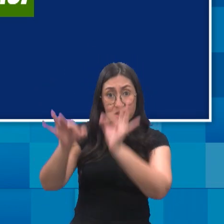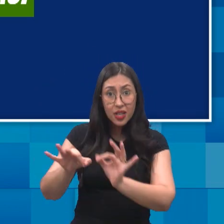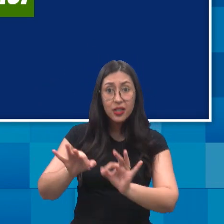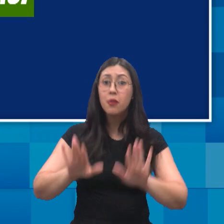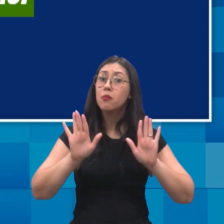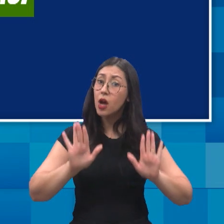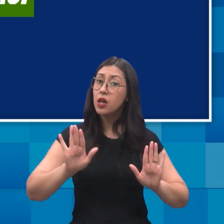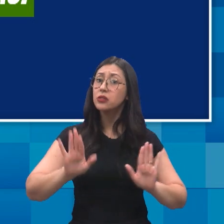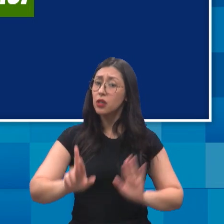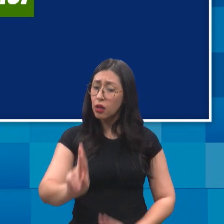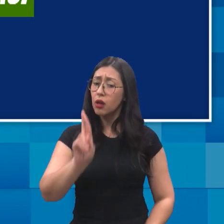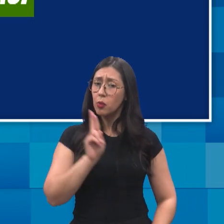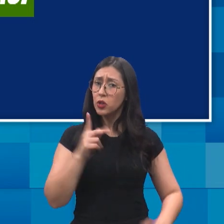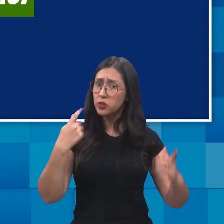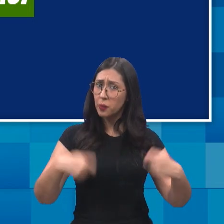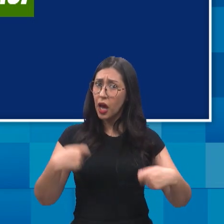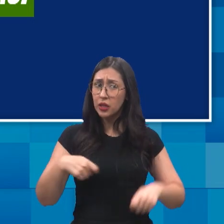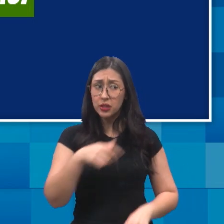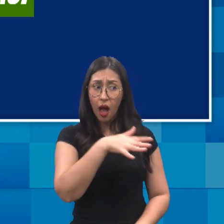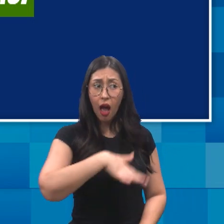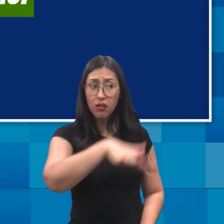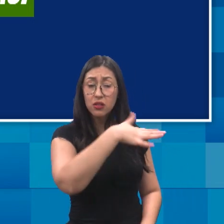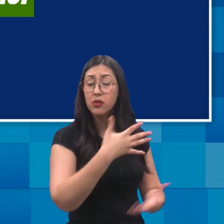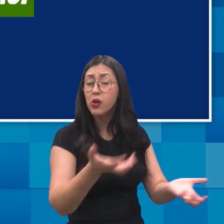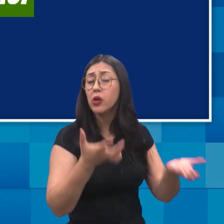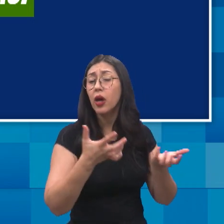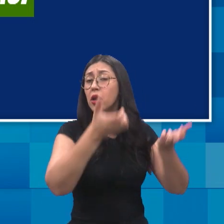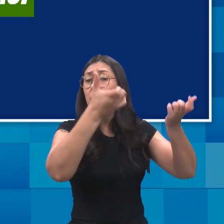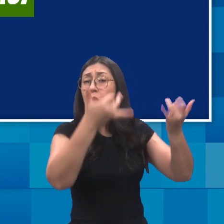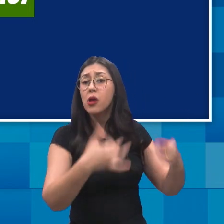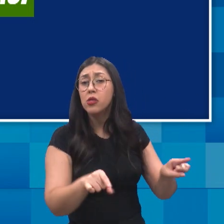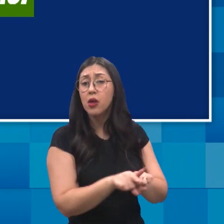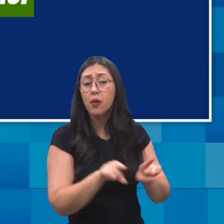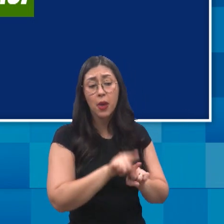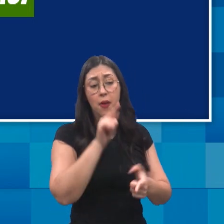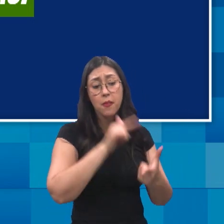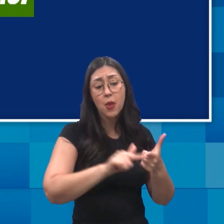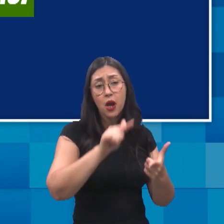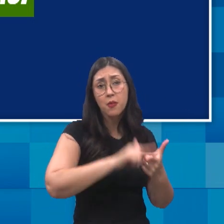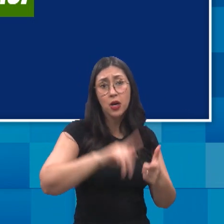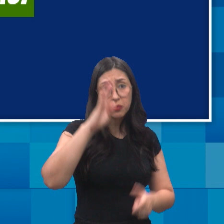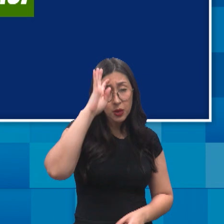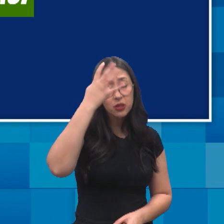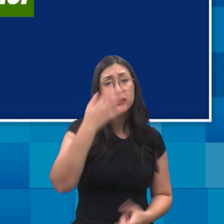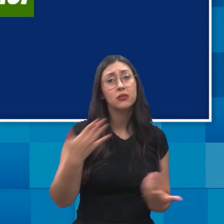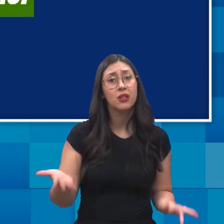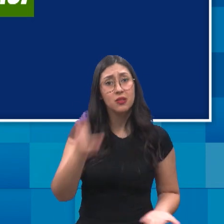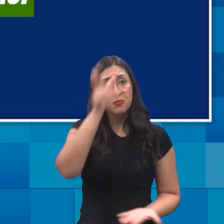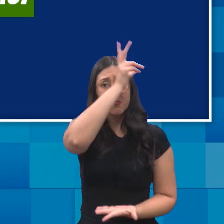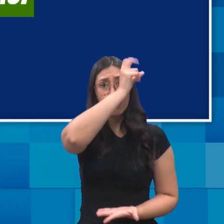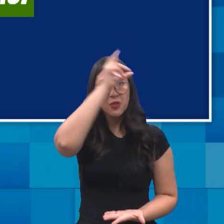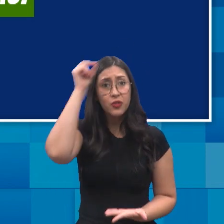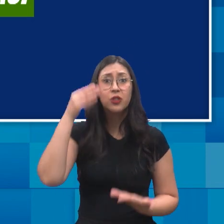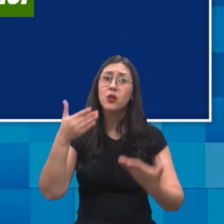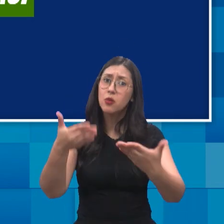resposta. Eles só querem explicação e a resolução deste caso. Por favor, senhor prefeito,